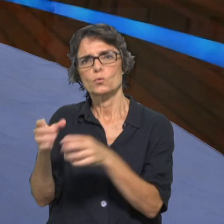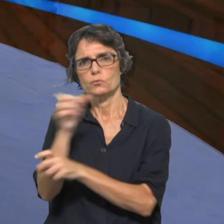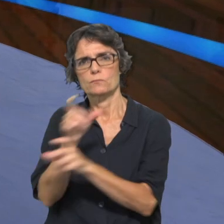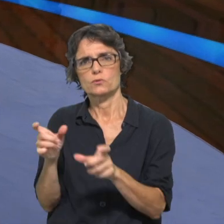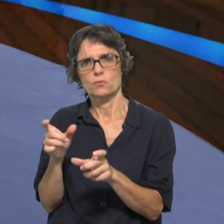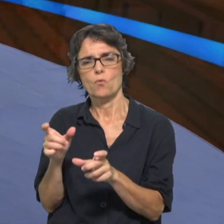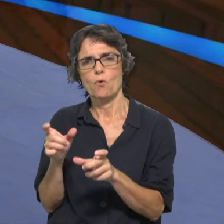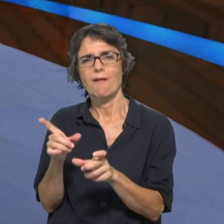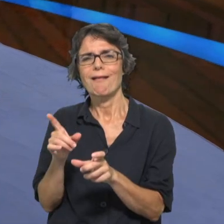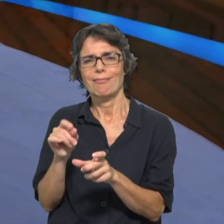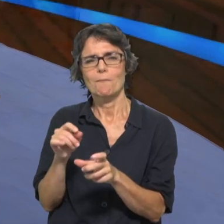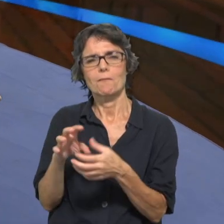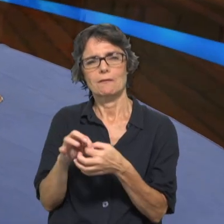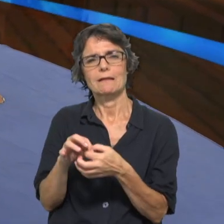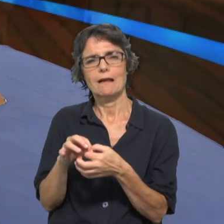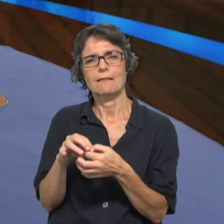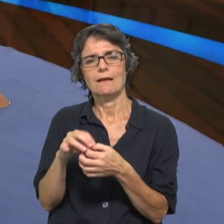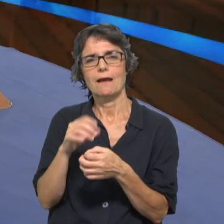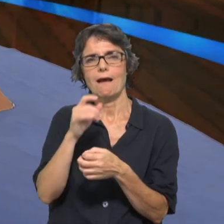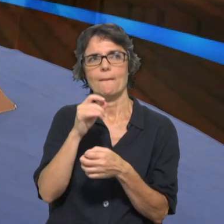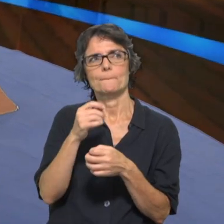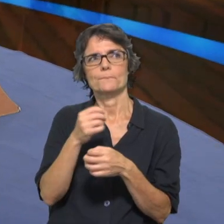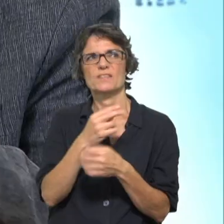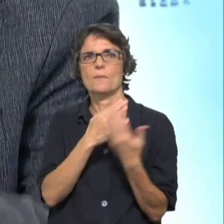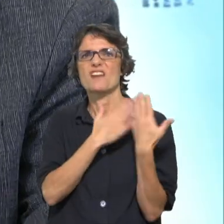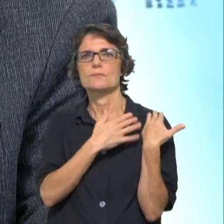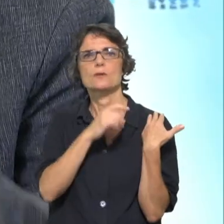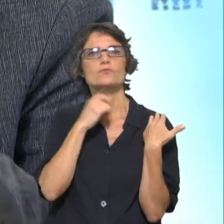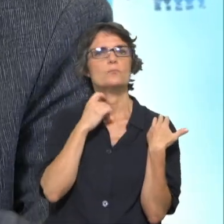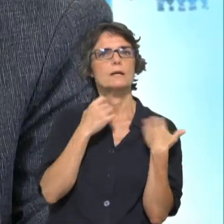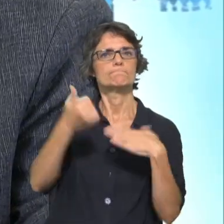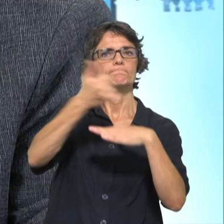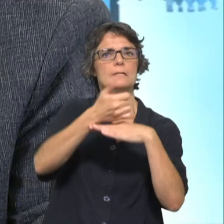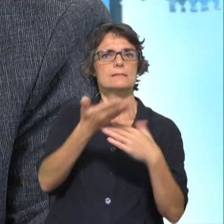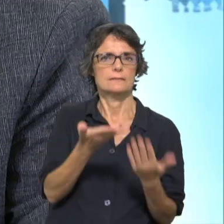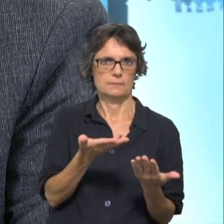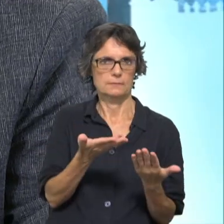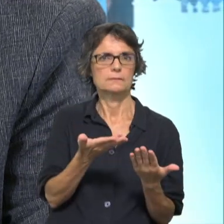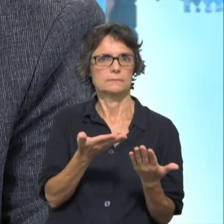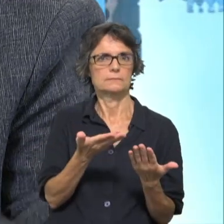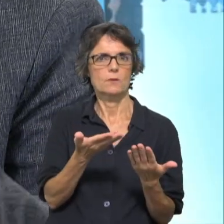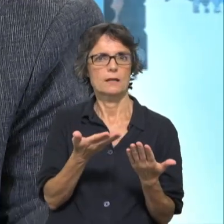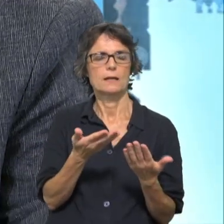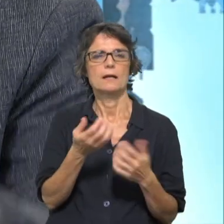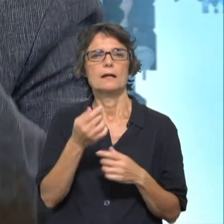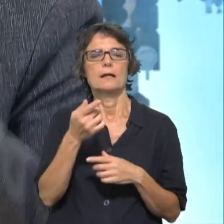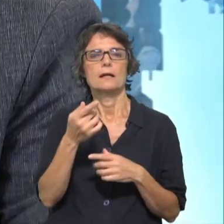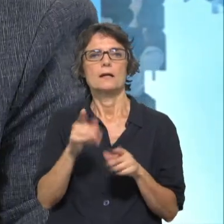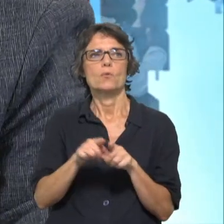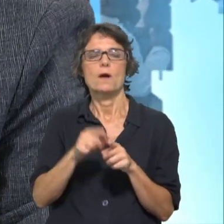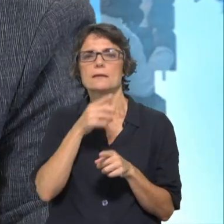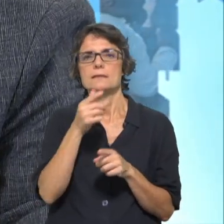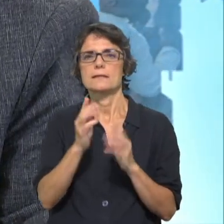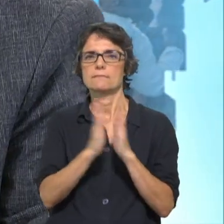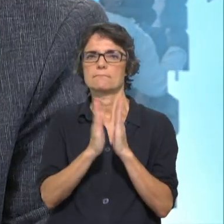do clericalismo, de quem detém este ministério da presidência, vou-lhe chamar assim para facilitar, na Igreja Católica, muitas vezes se apoderar